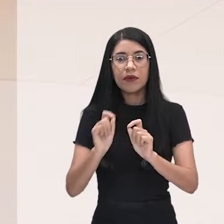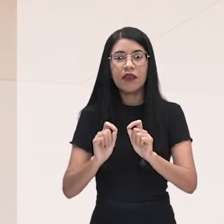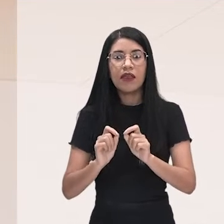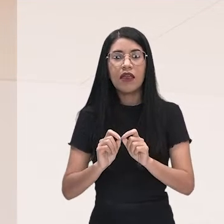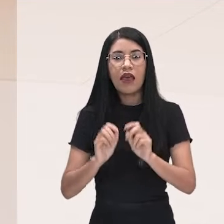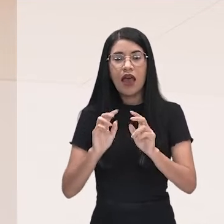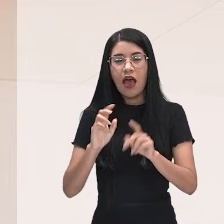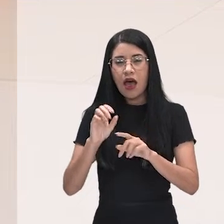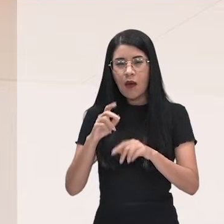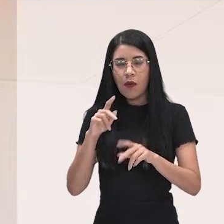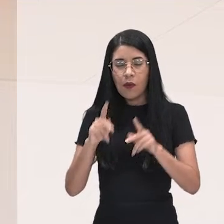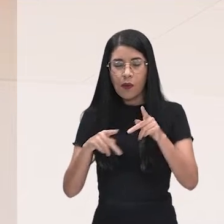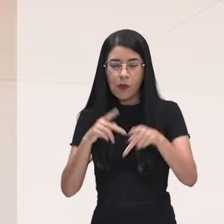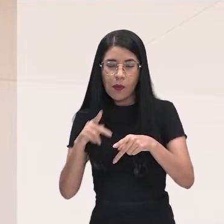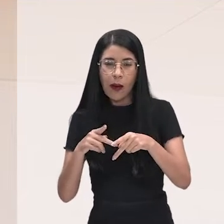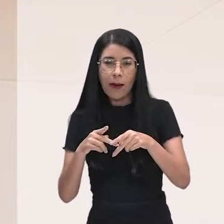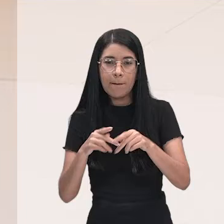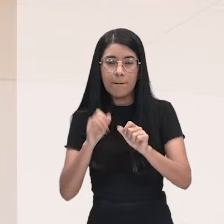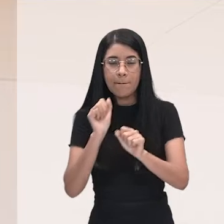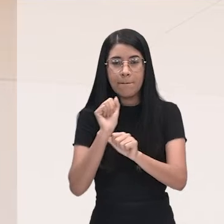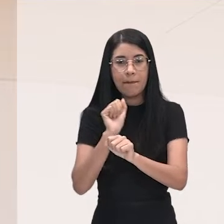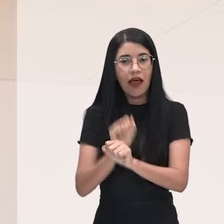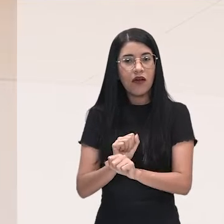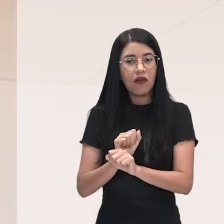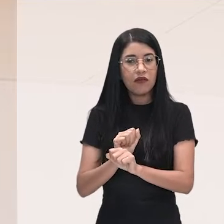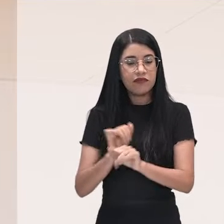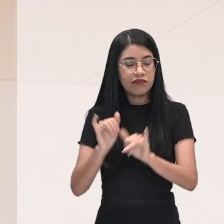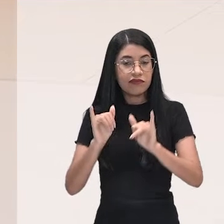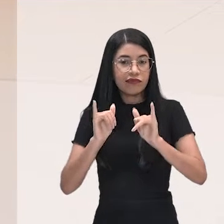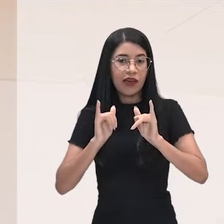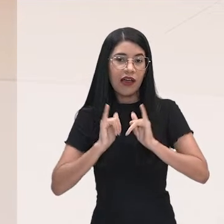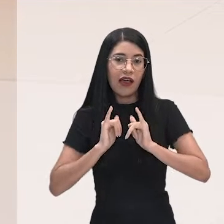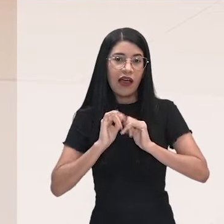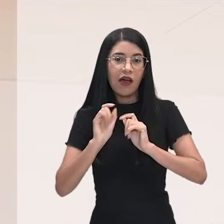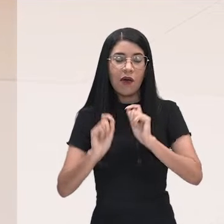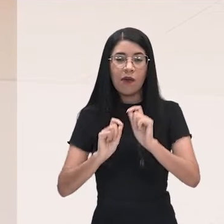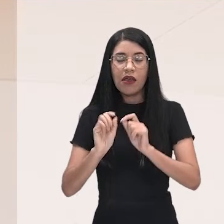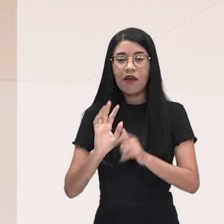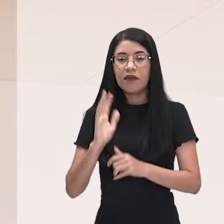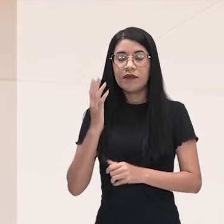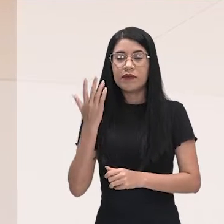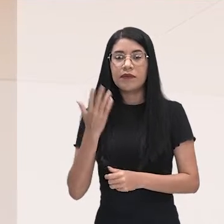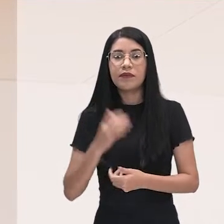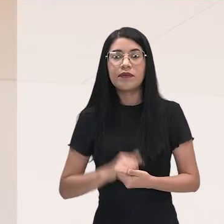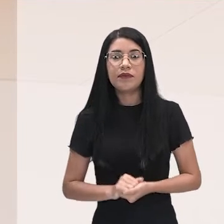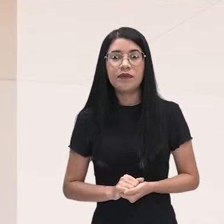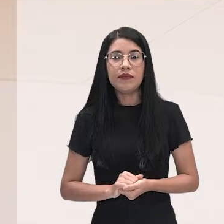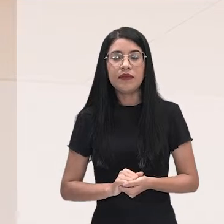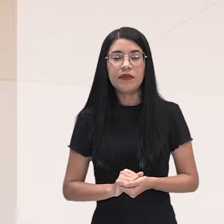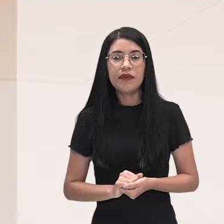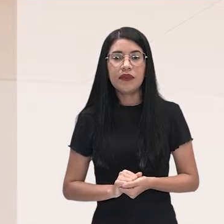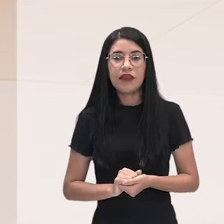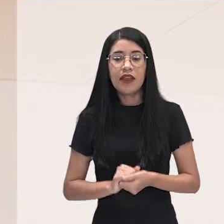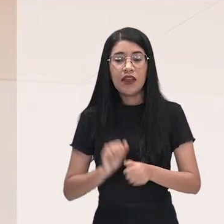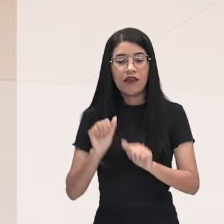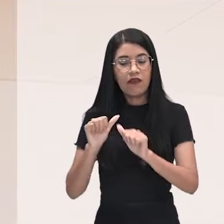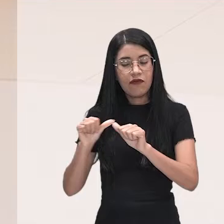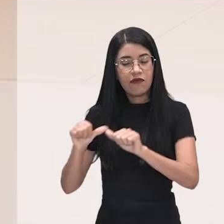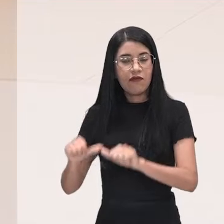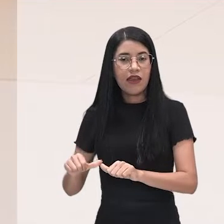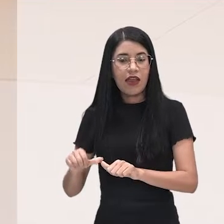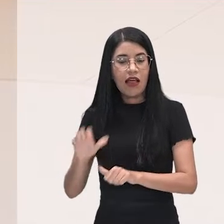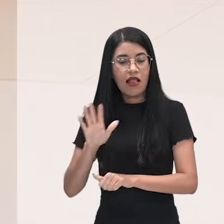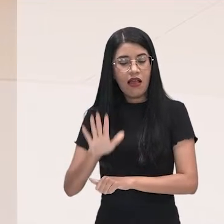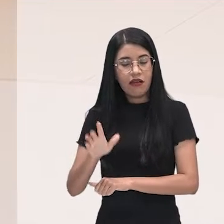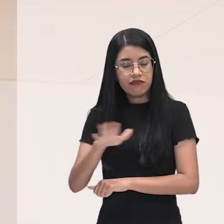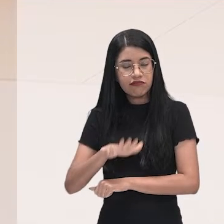vai produzir, cultivar aquilo que a gente vai precisar para comer, criar também os animais que a gente vai utilizar para